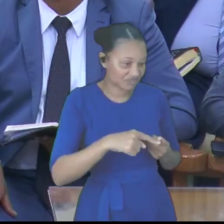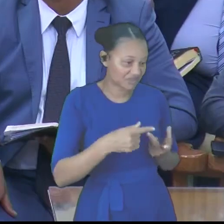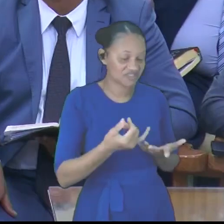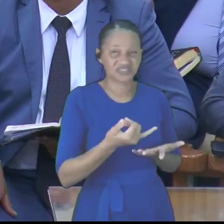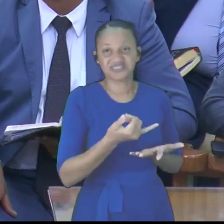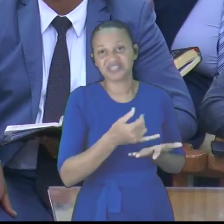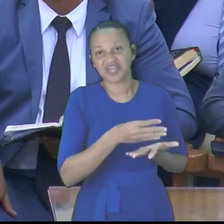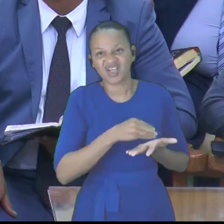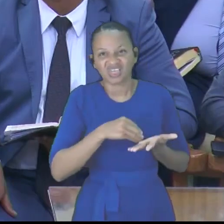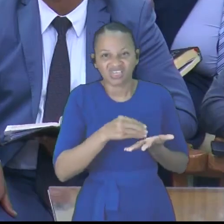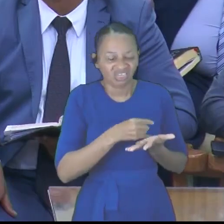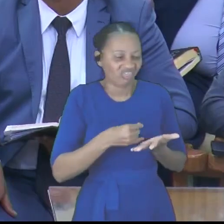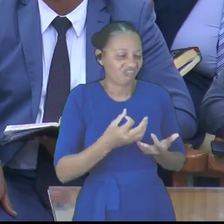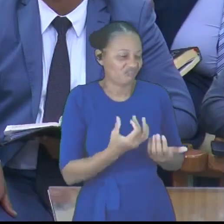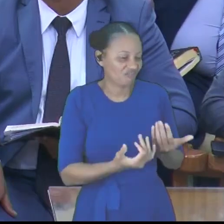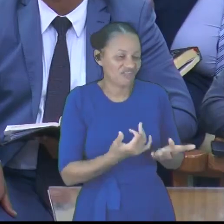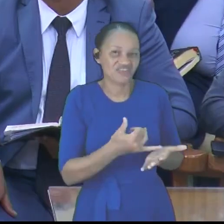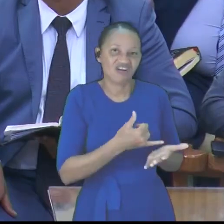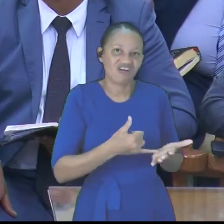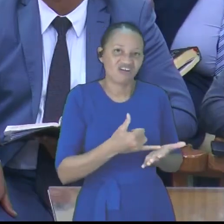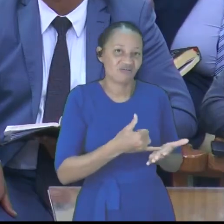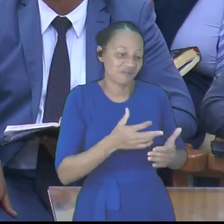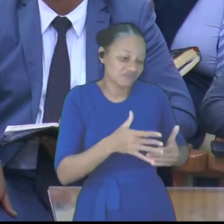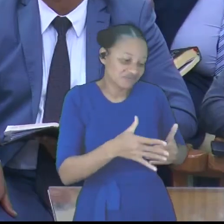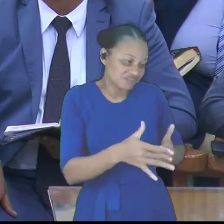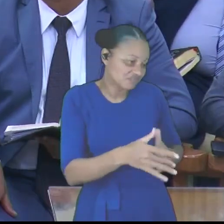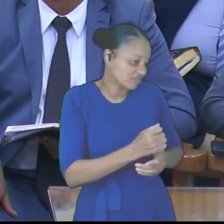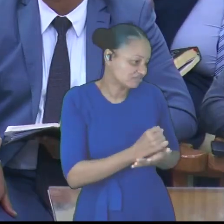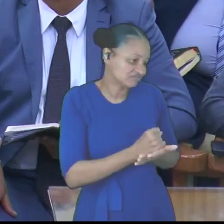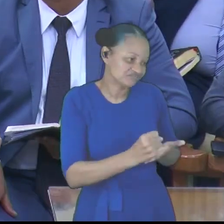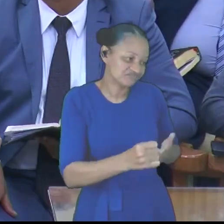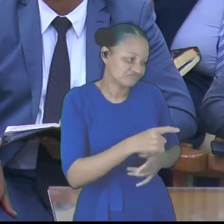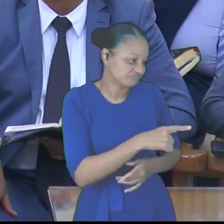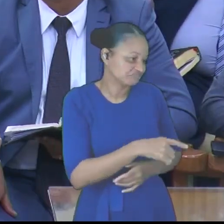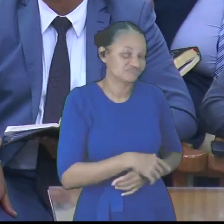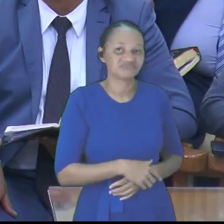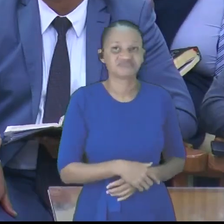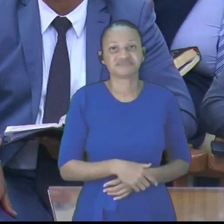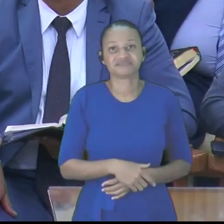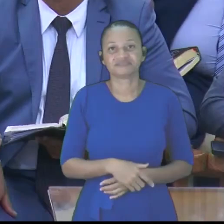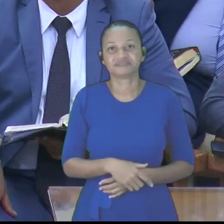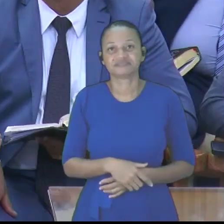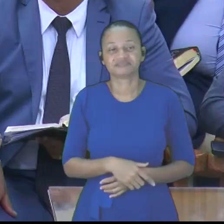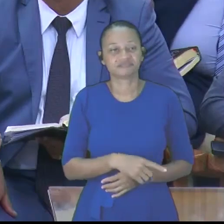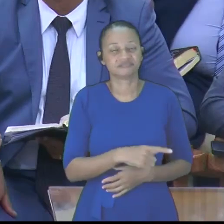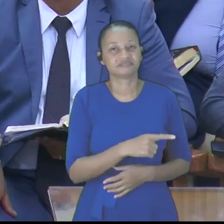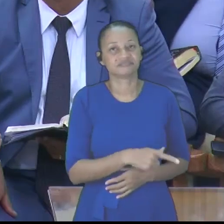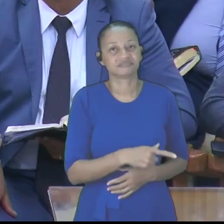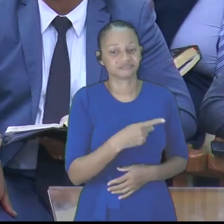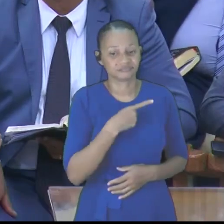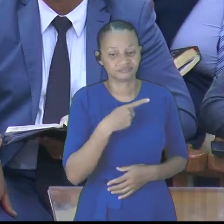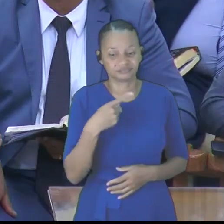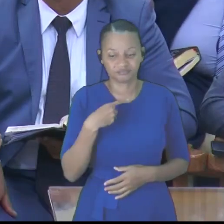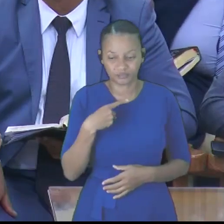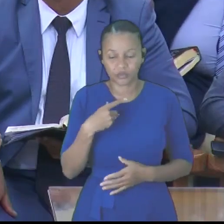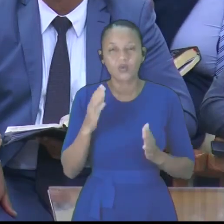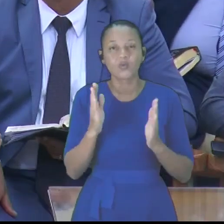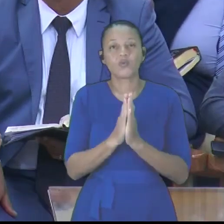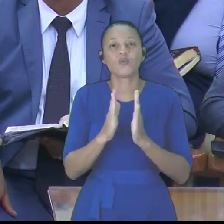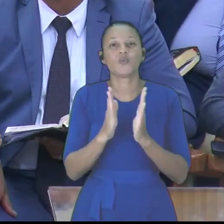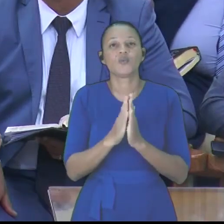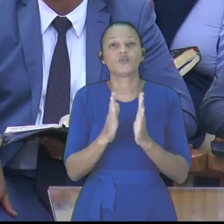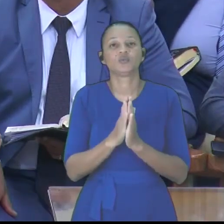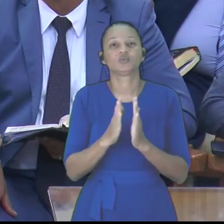gordura, evite fritura. Se quiser viver mais uns dias, mas não tem mais jeito para você. Meus amados irmãos, aí o pastor, quem orou naquela